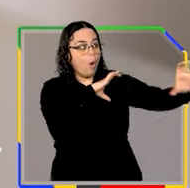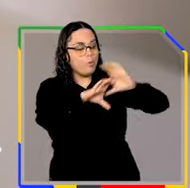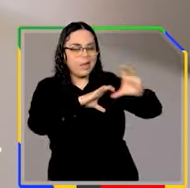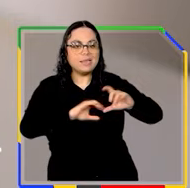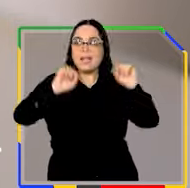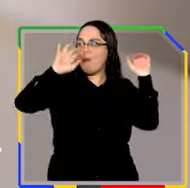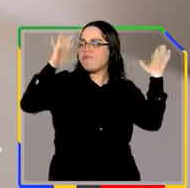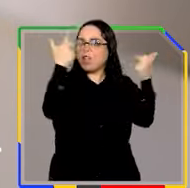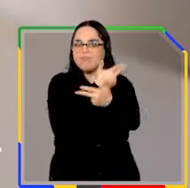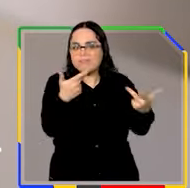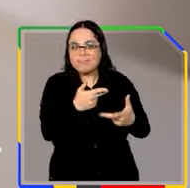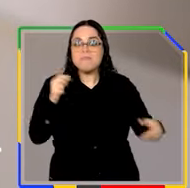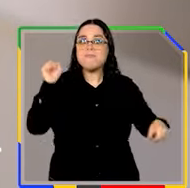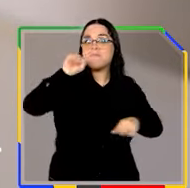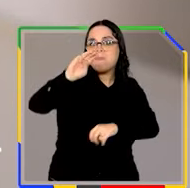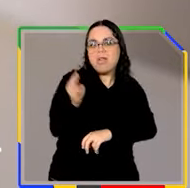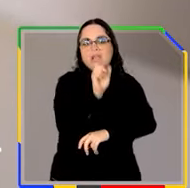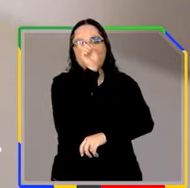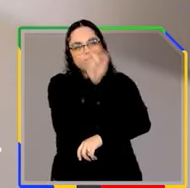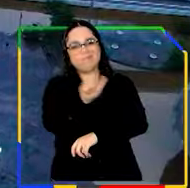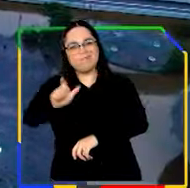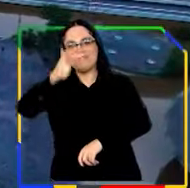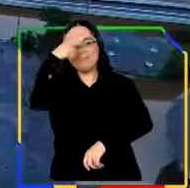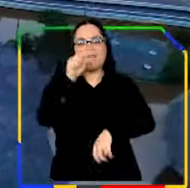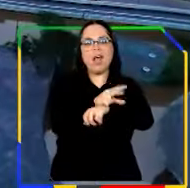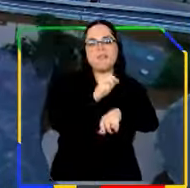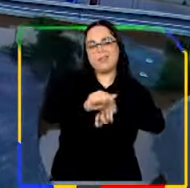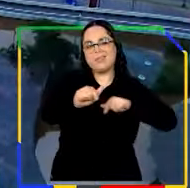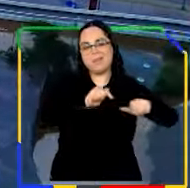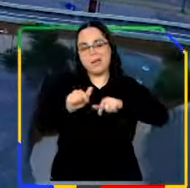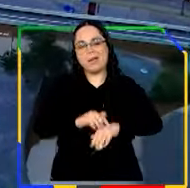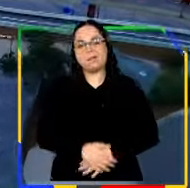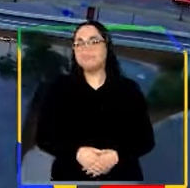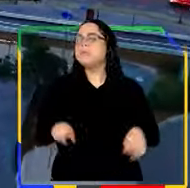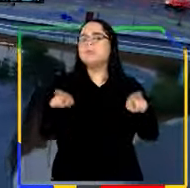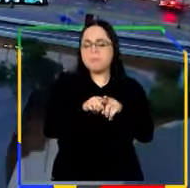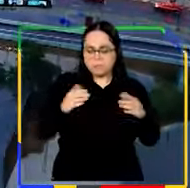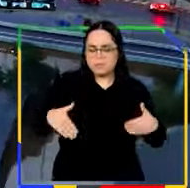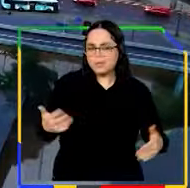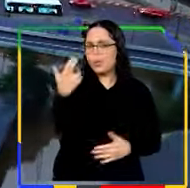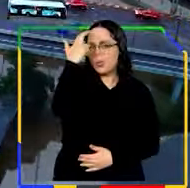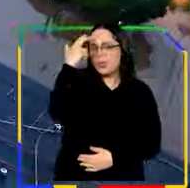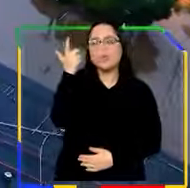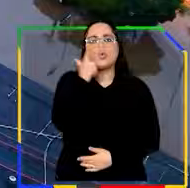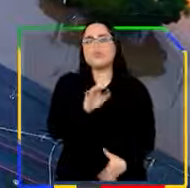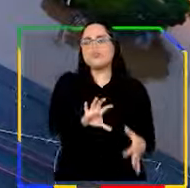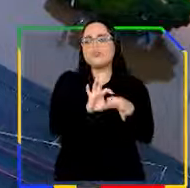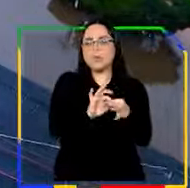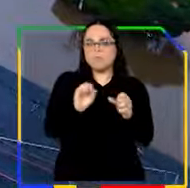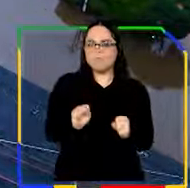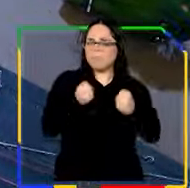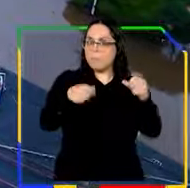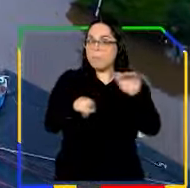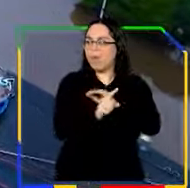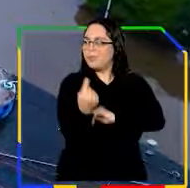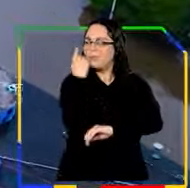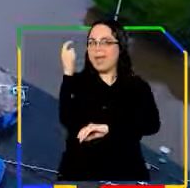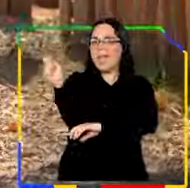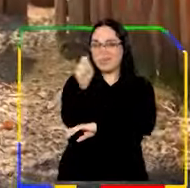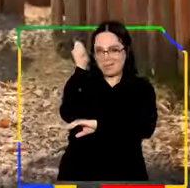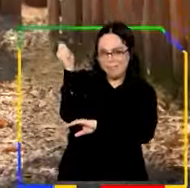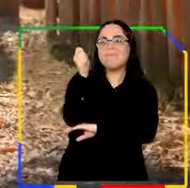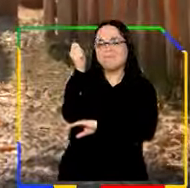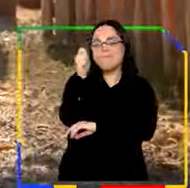eventos, empregando milhões de pessoas. O Ministério da Cultura também participou do esforço de reconstrução do Rio Grande do Sul.